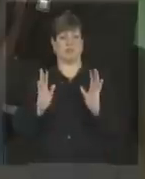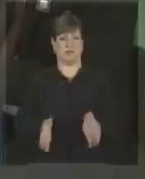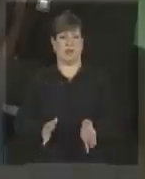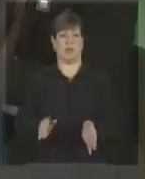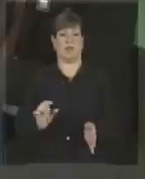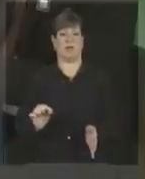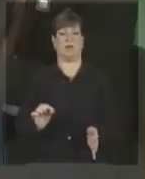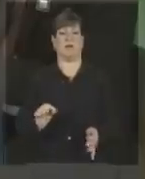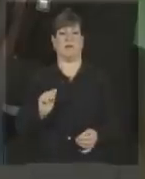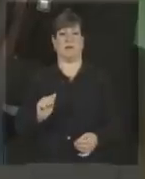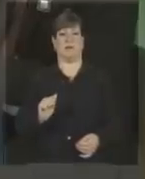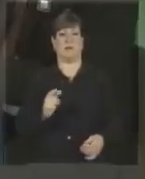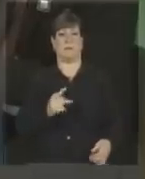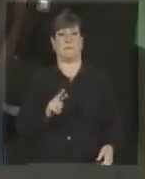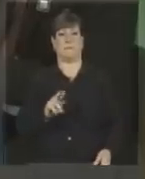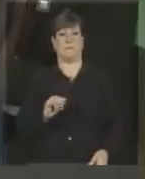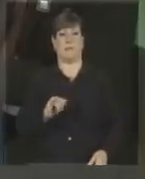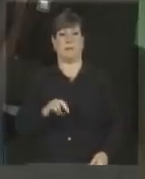na primavera árabe,